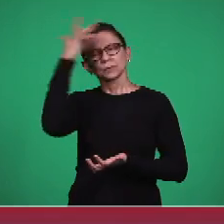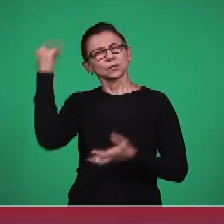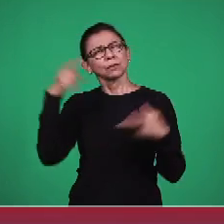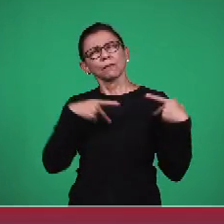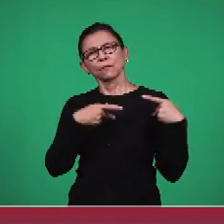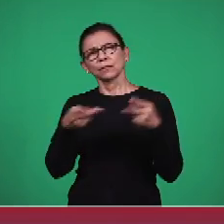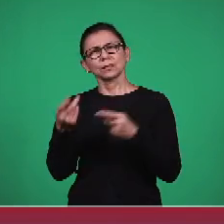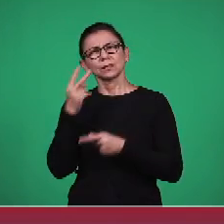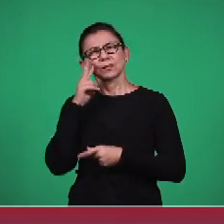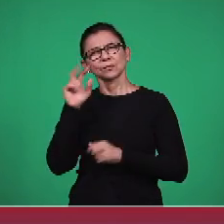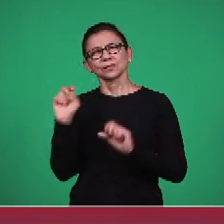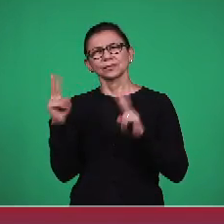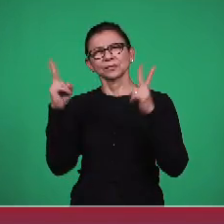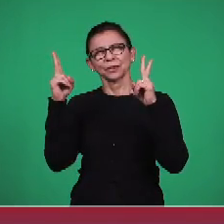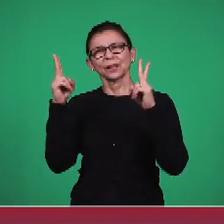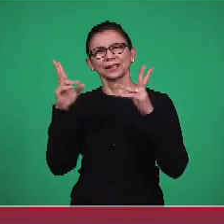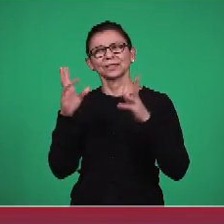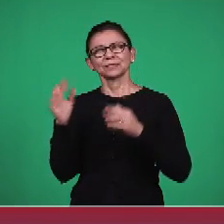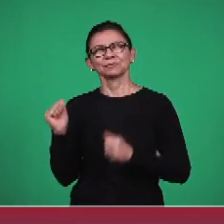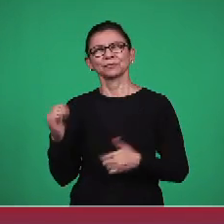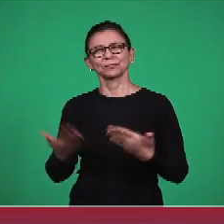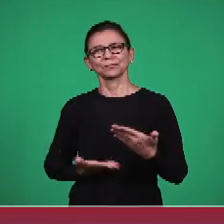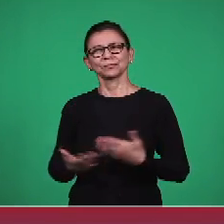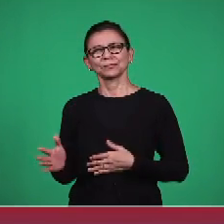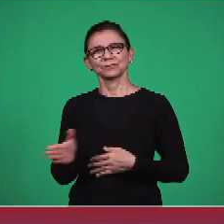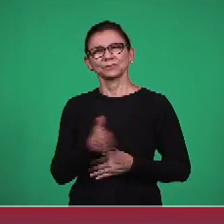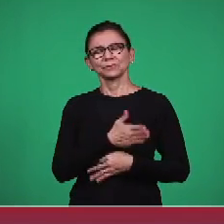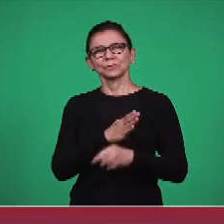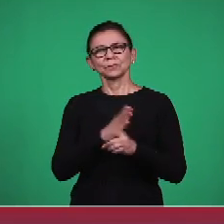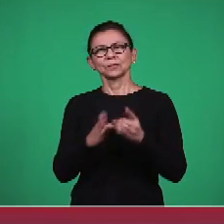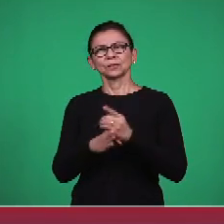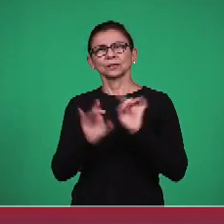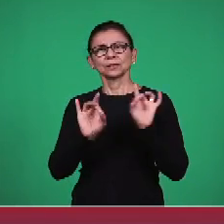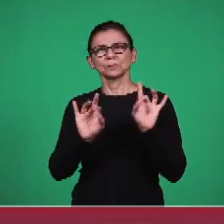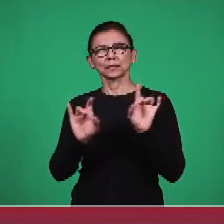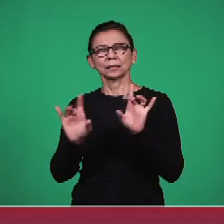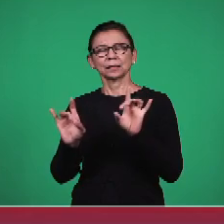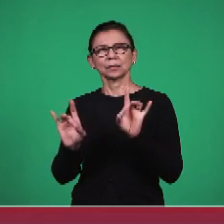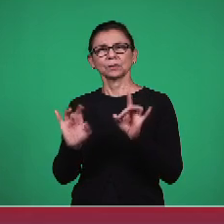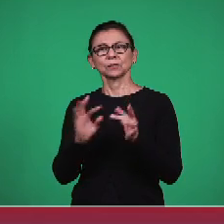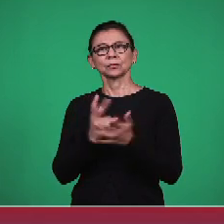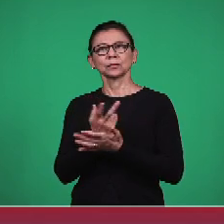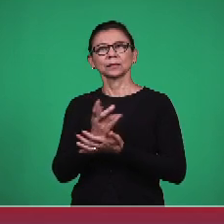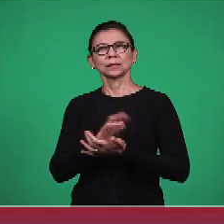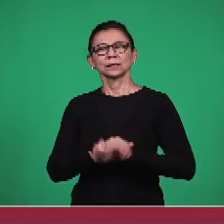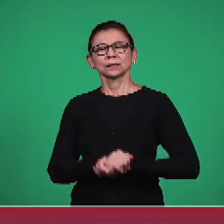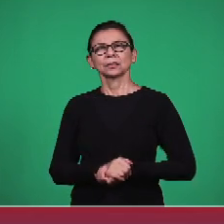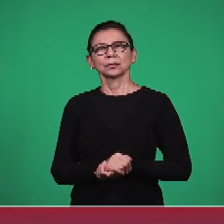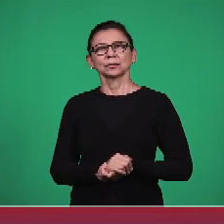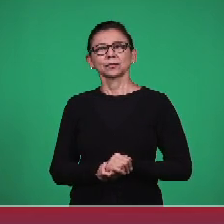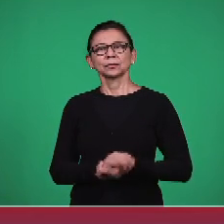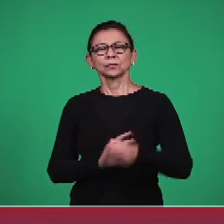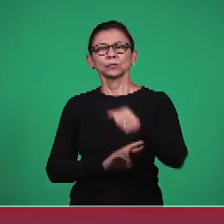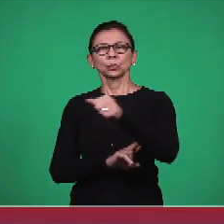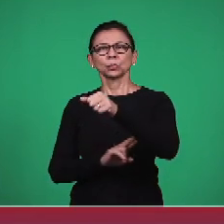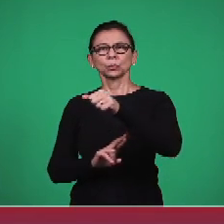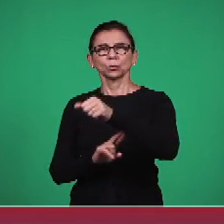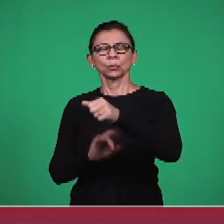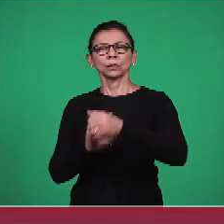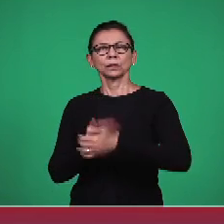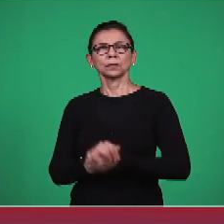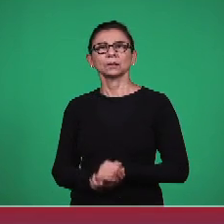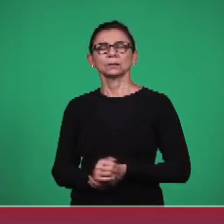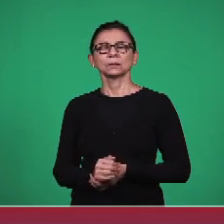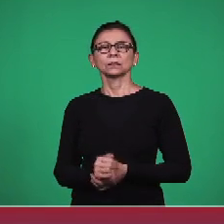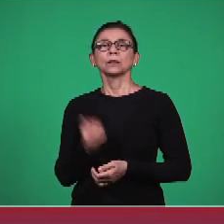a vitória dos nossos irmãos. Um culto especial de glorificação foi realizado em Vilhena, estado da Rondônia, com ordenação de mais um pastor,